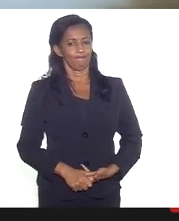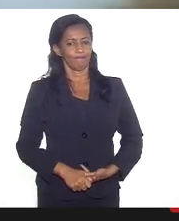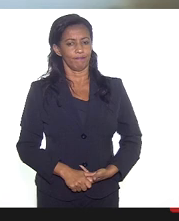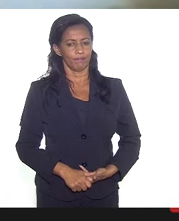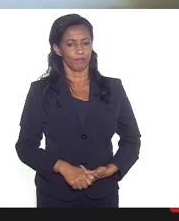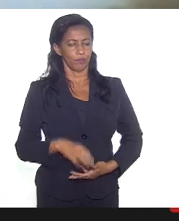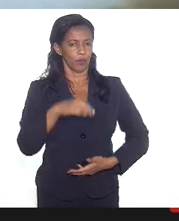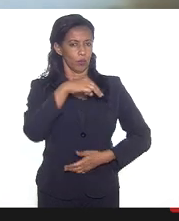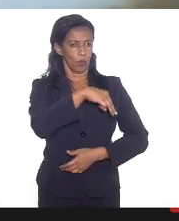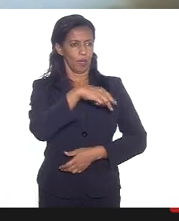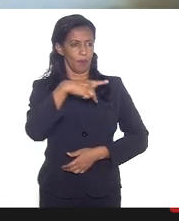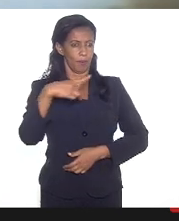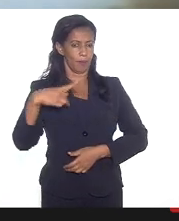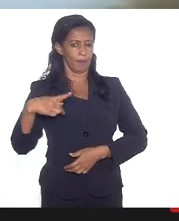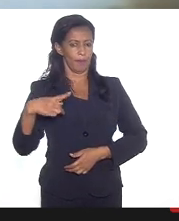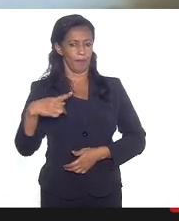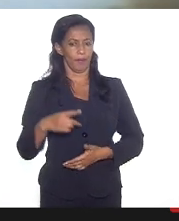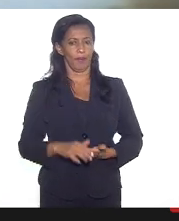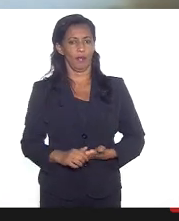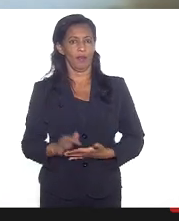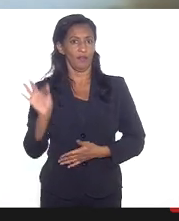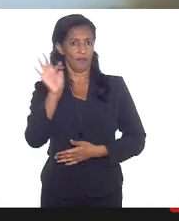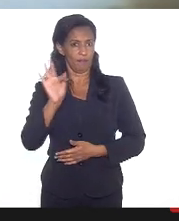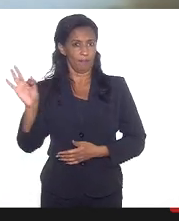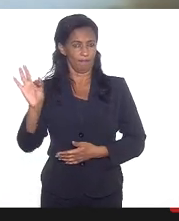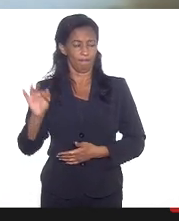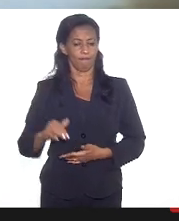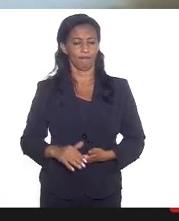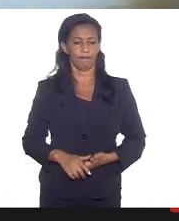do Ministério Público Federal.